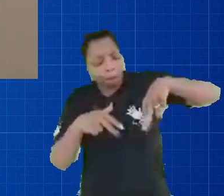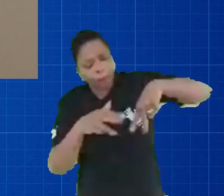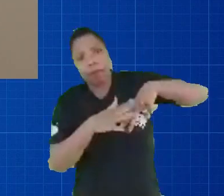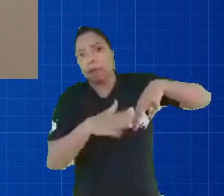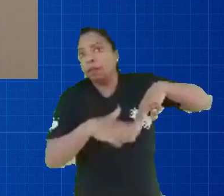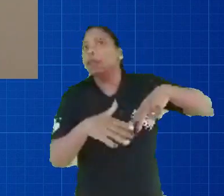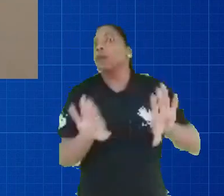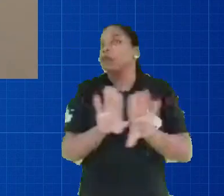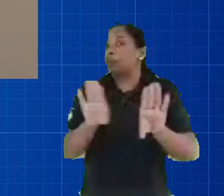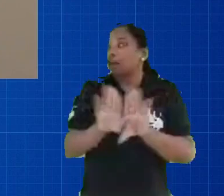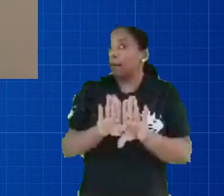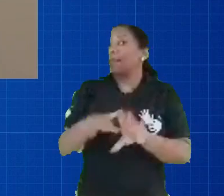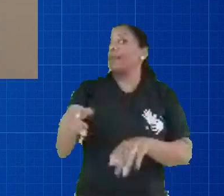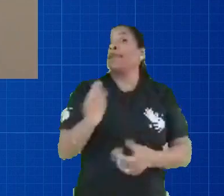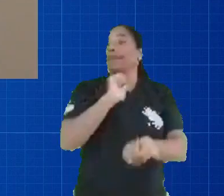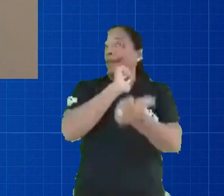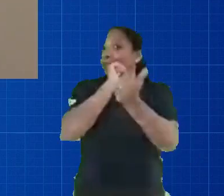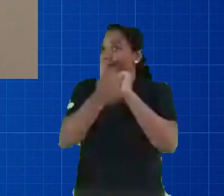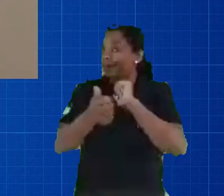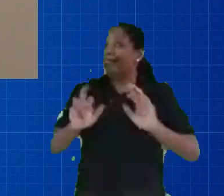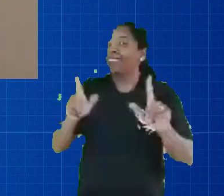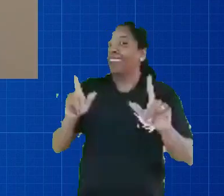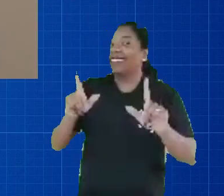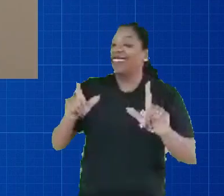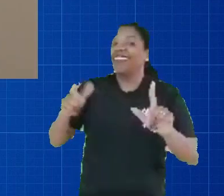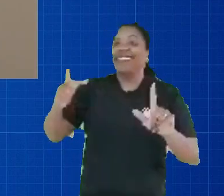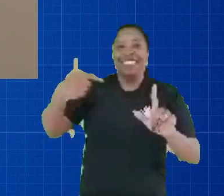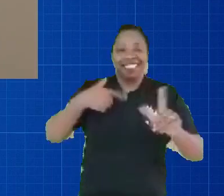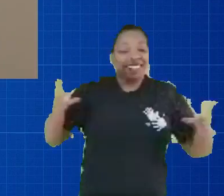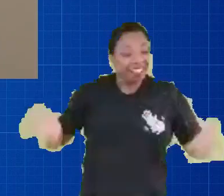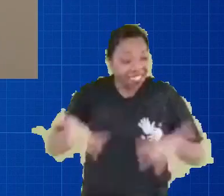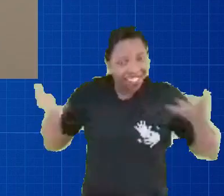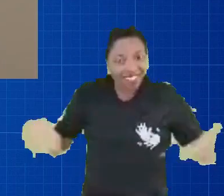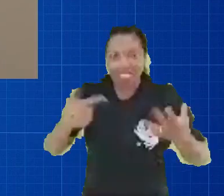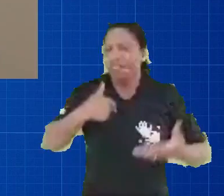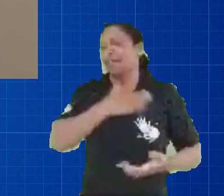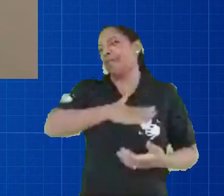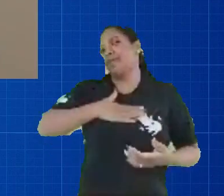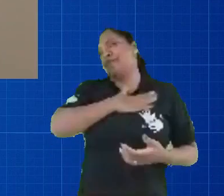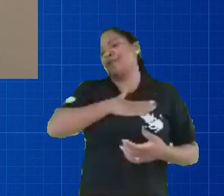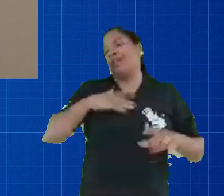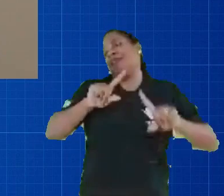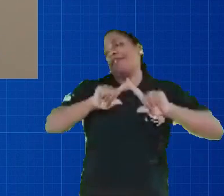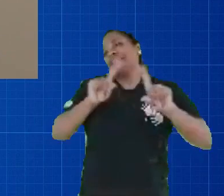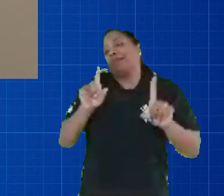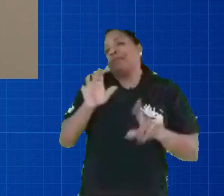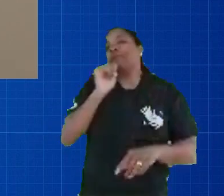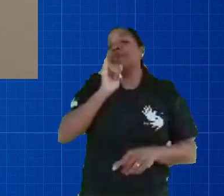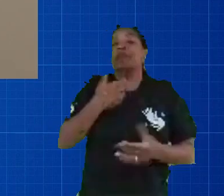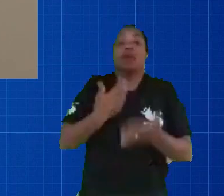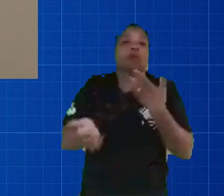vender meu peixe, mas é um esporte que se joga em todas as idades. Acabou de ter um